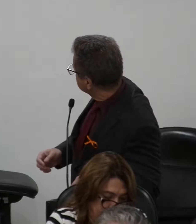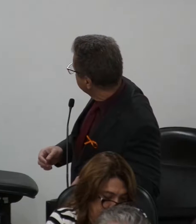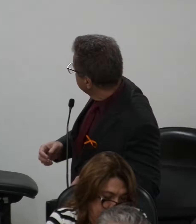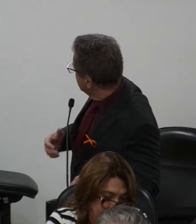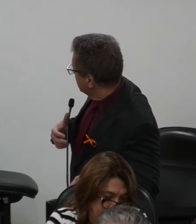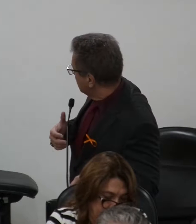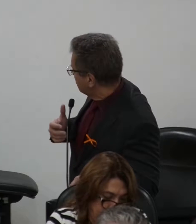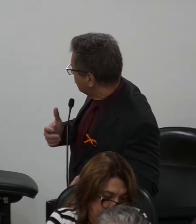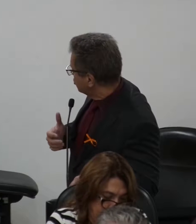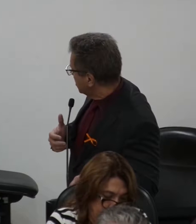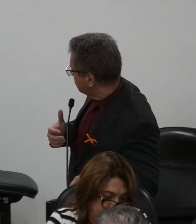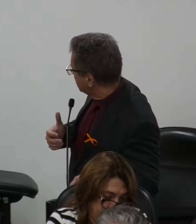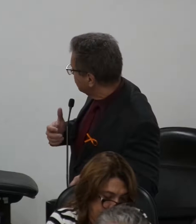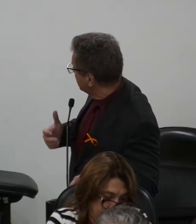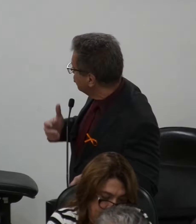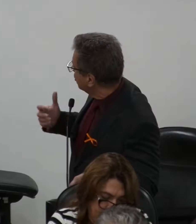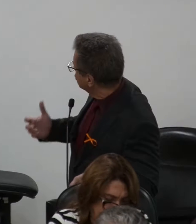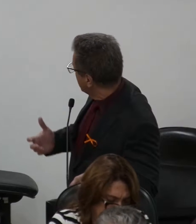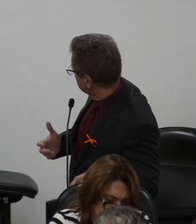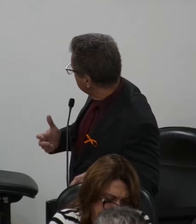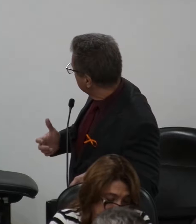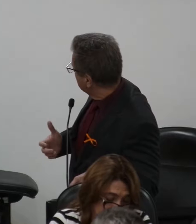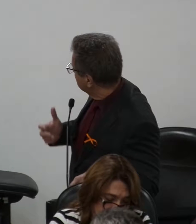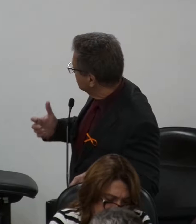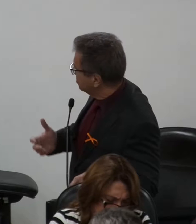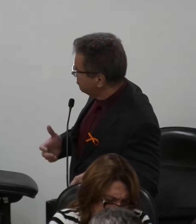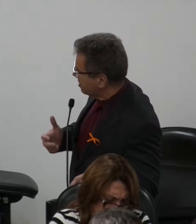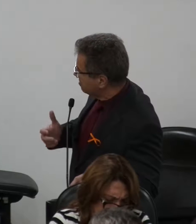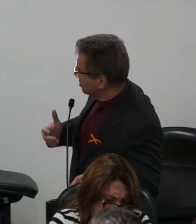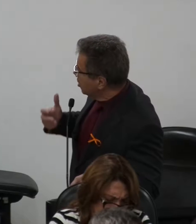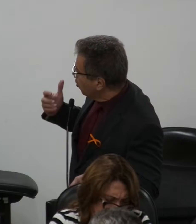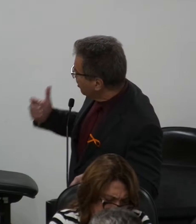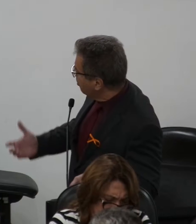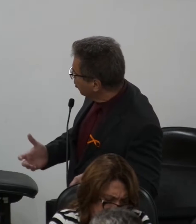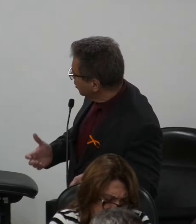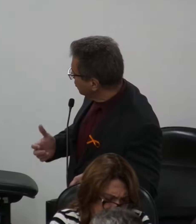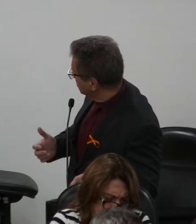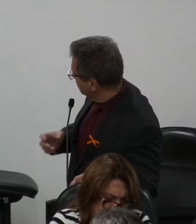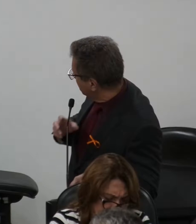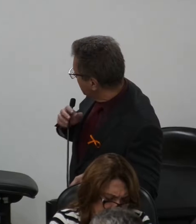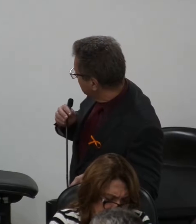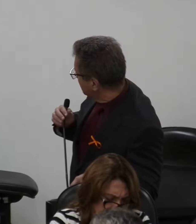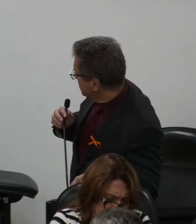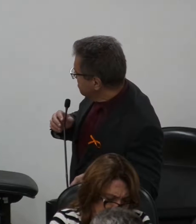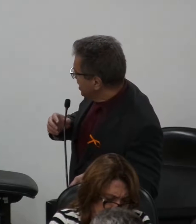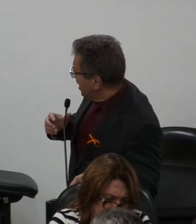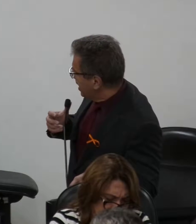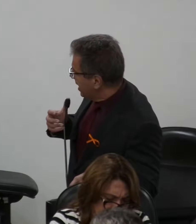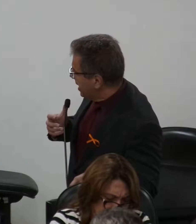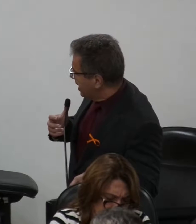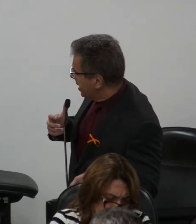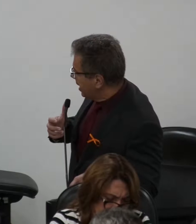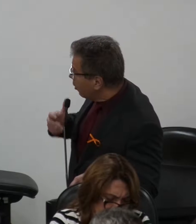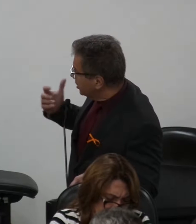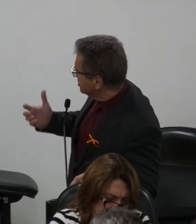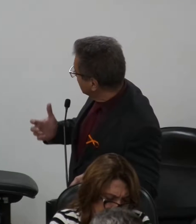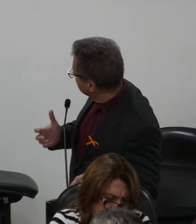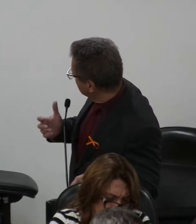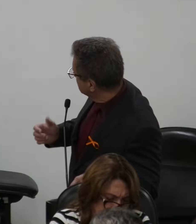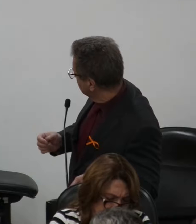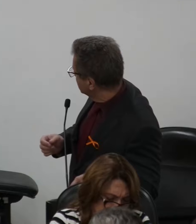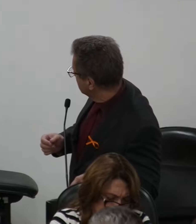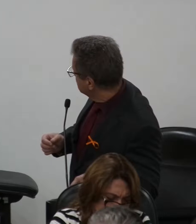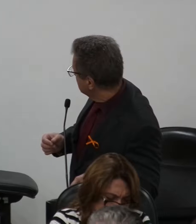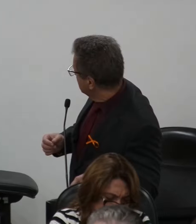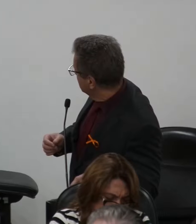da casa, que esses projetos não seriam projetos se não tivesse o apoio, se tivesse a